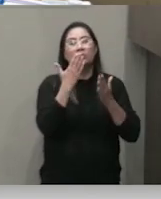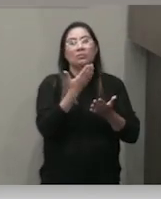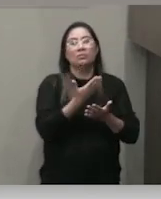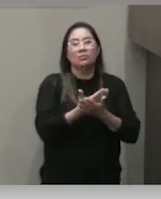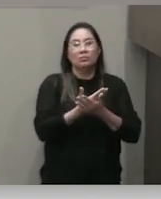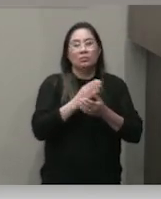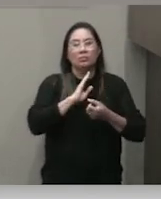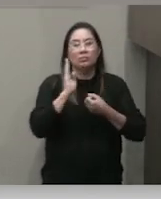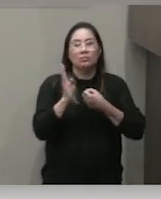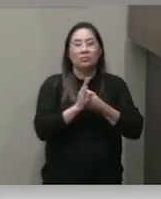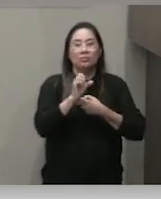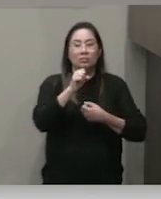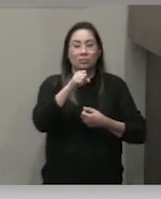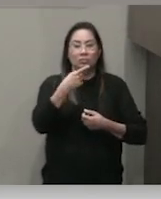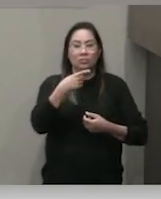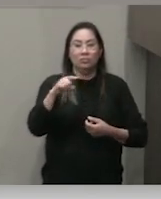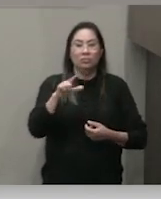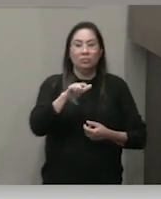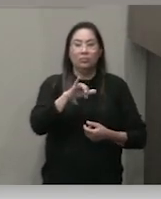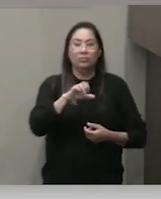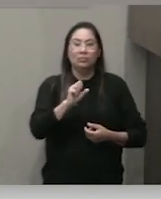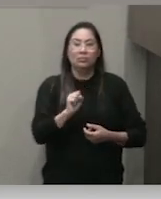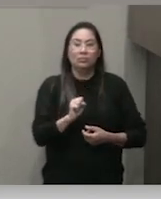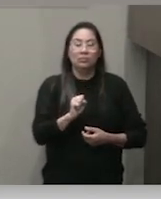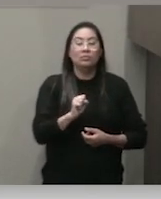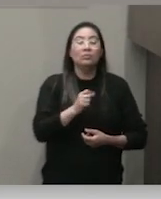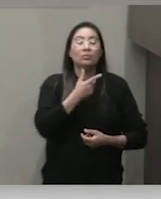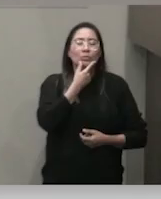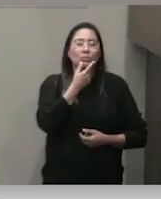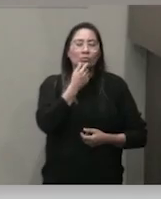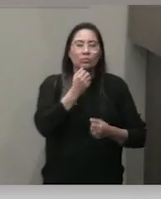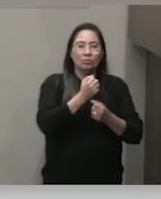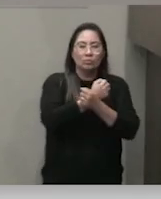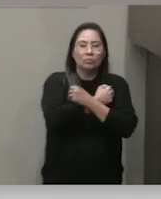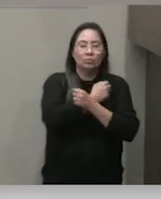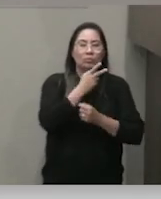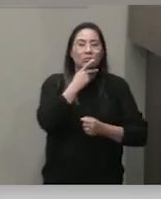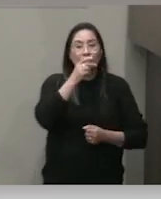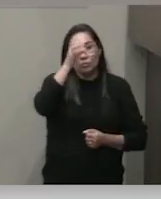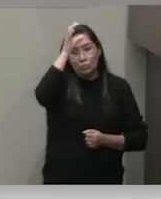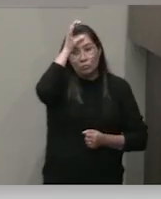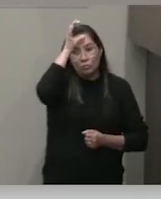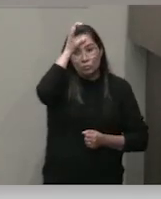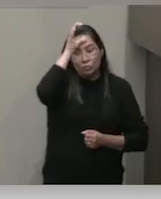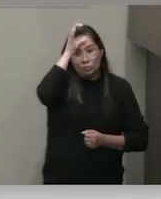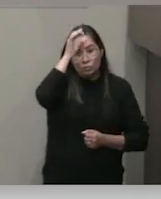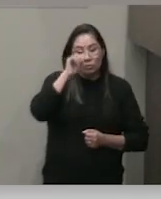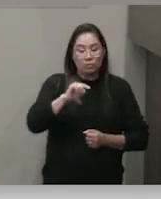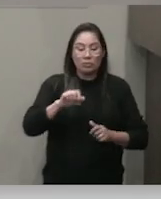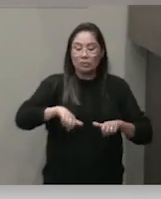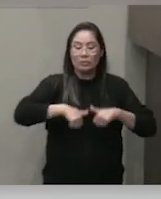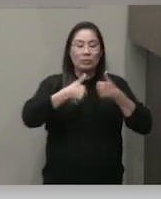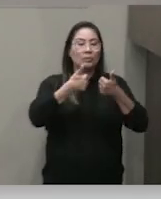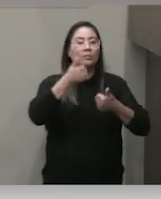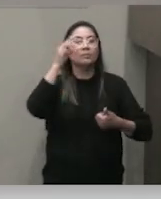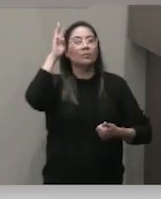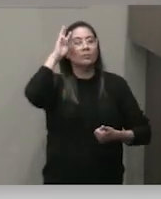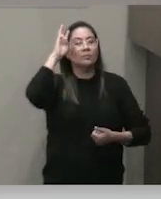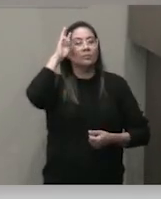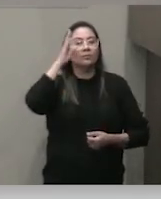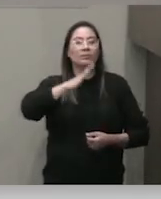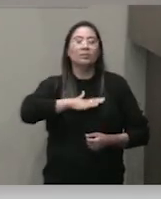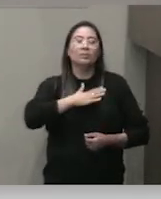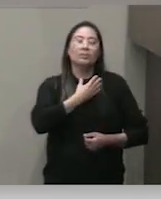Luís Gonzaga, e um menino me abraçou ali, e ele me disse: tio, essa foi a melhor terça-feira da